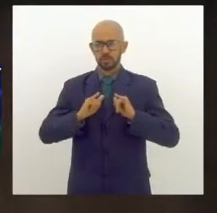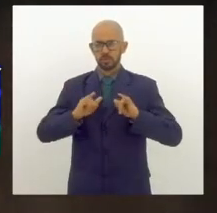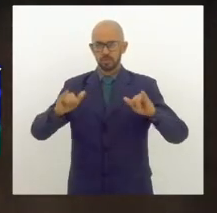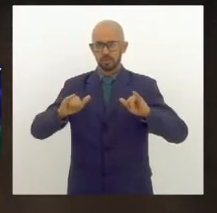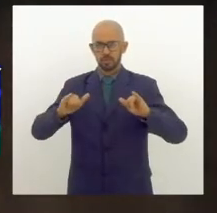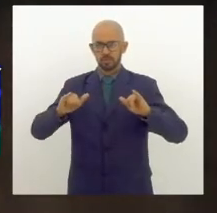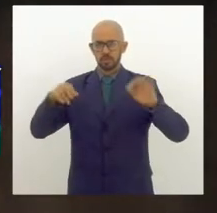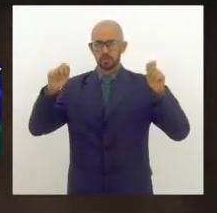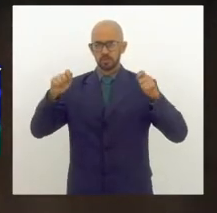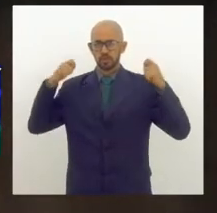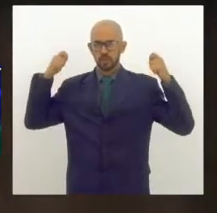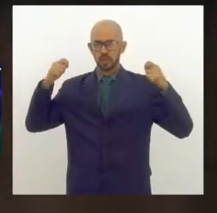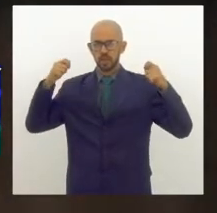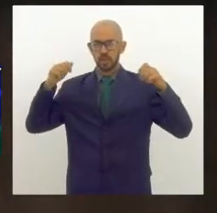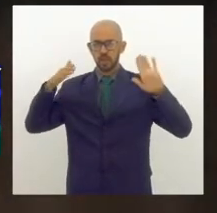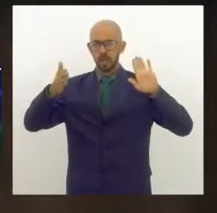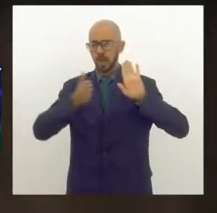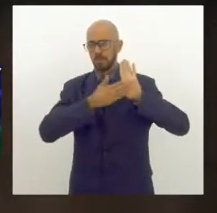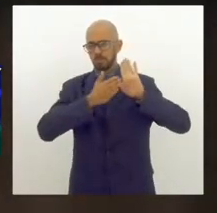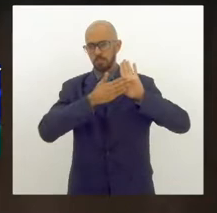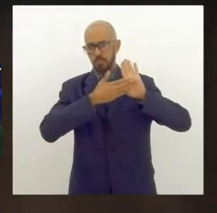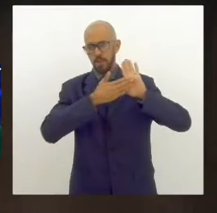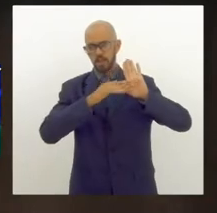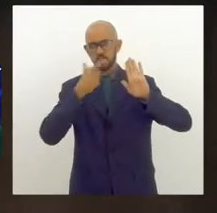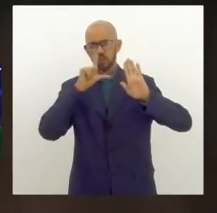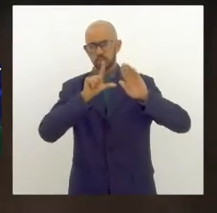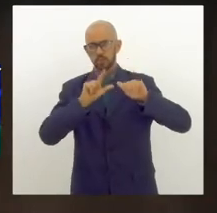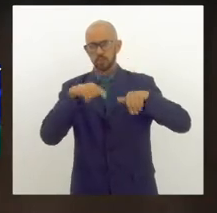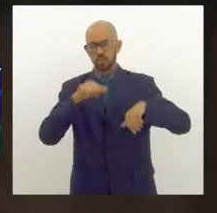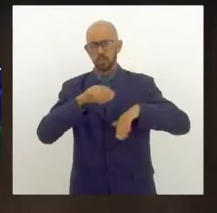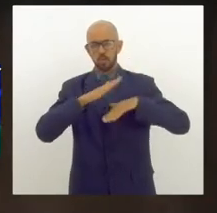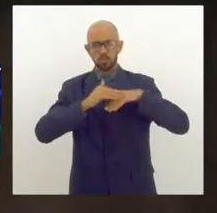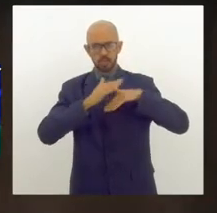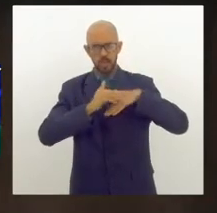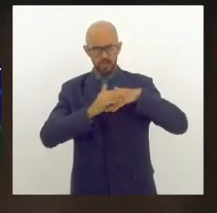a gente conseguiu, muito carinho, o governador Cláudio Castro